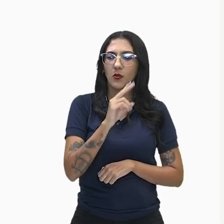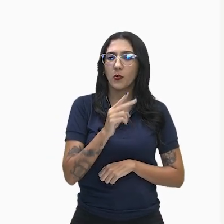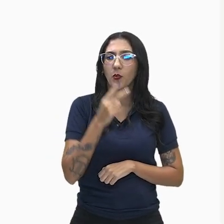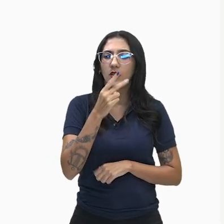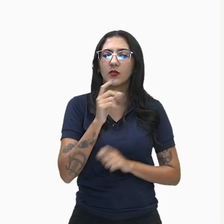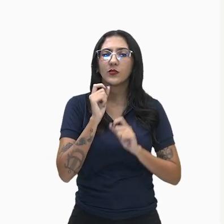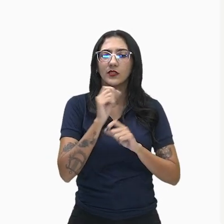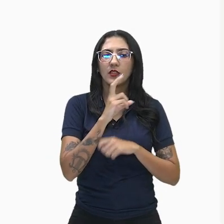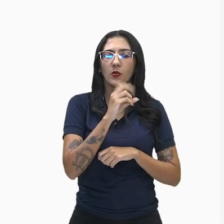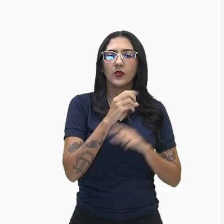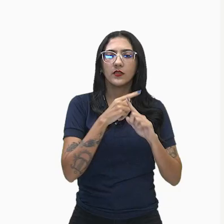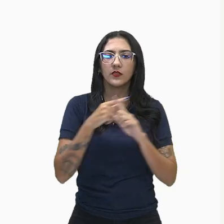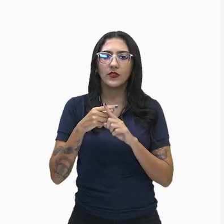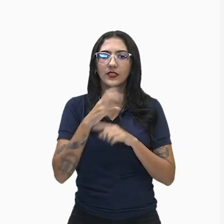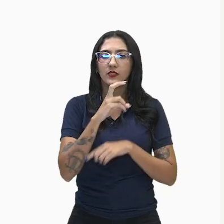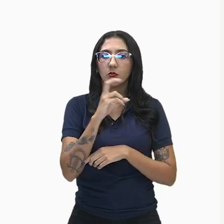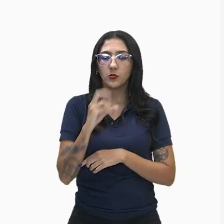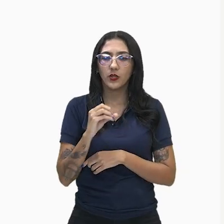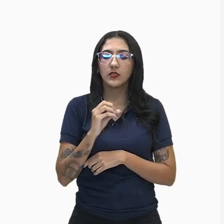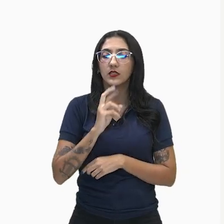a